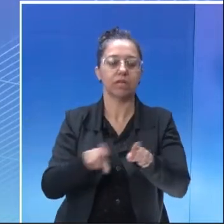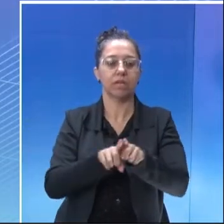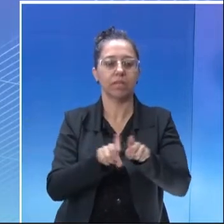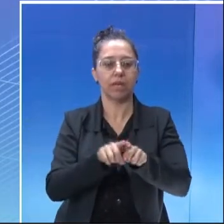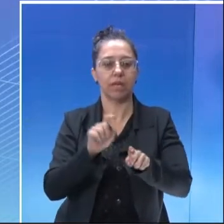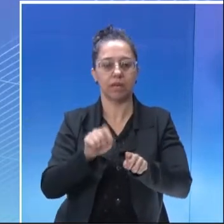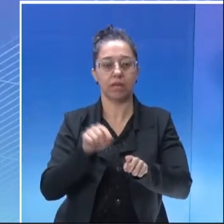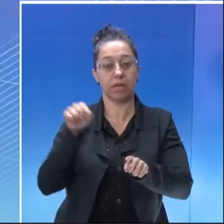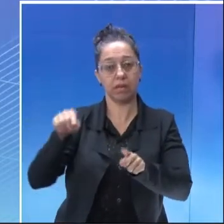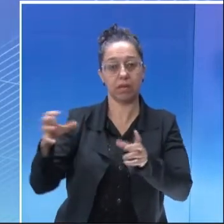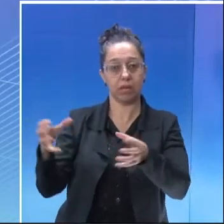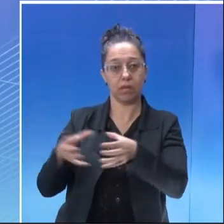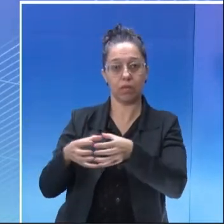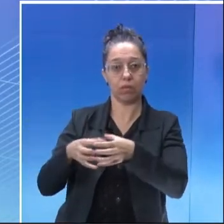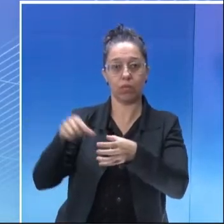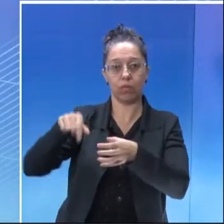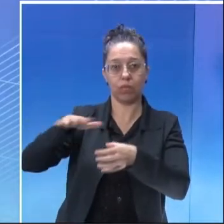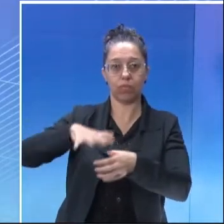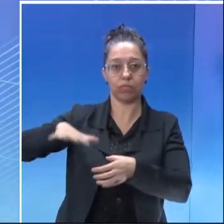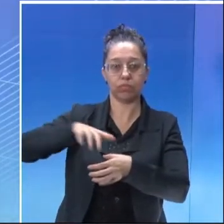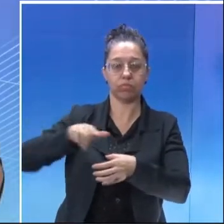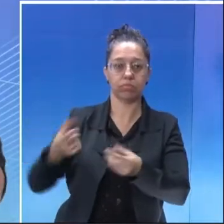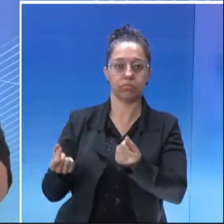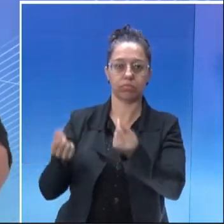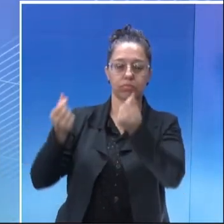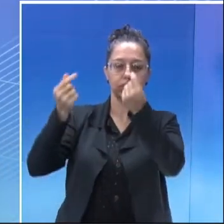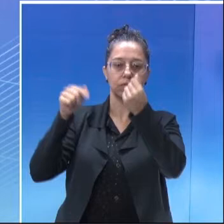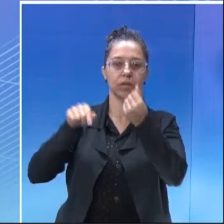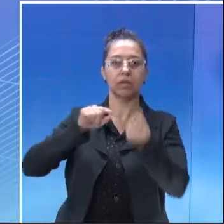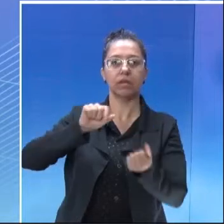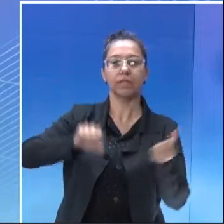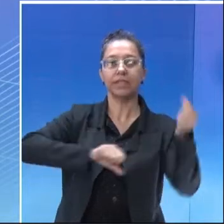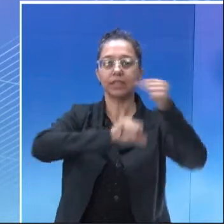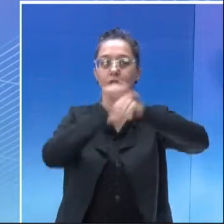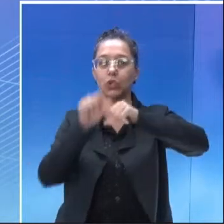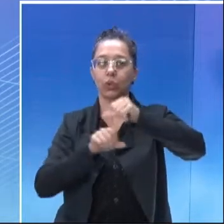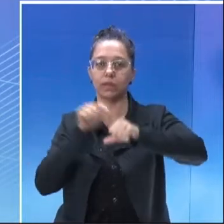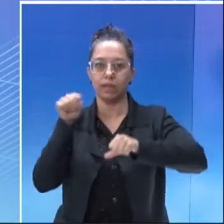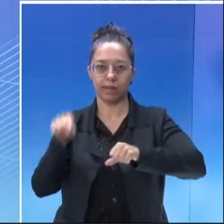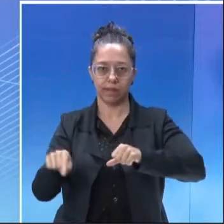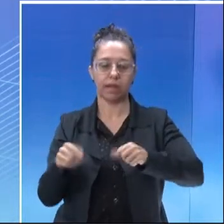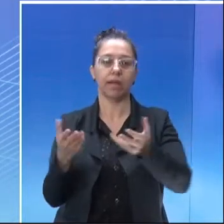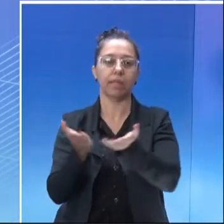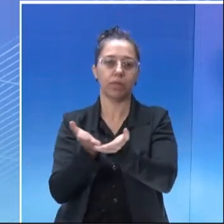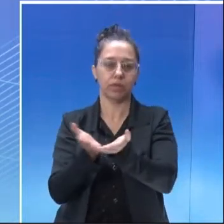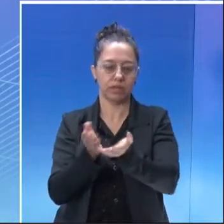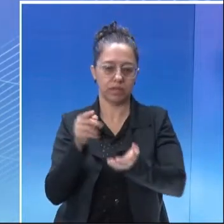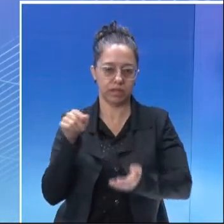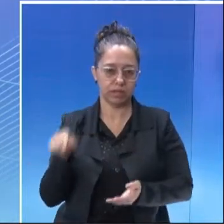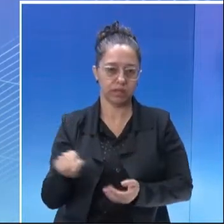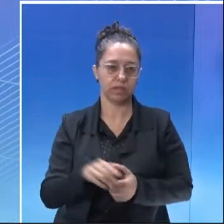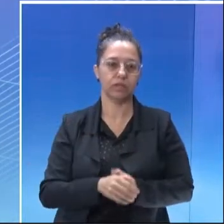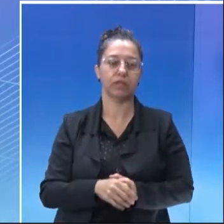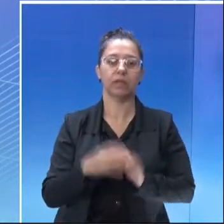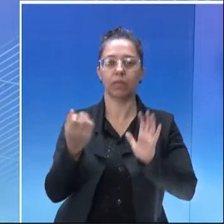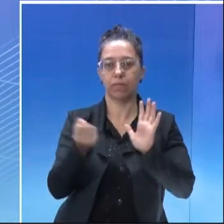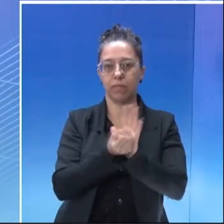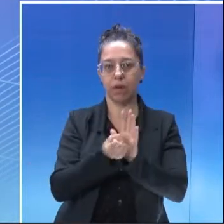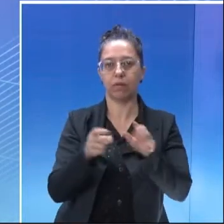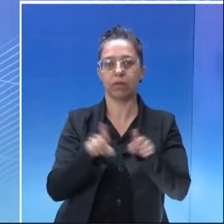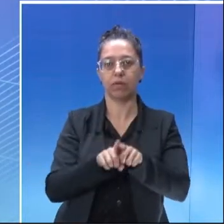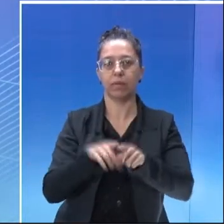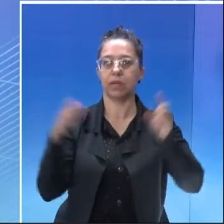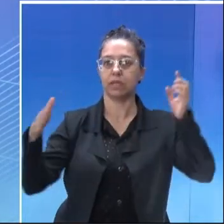vão se tornar protestantes, a maioria da burguesia, porque nós vamos ter a reforma protestante, que é outro marco